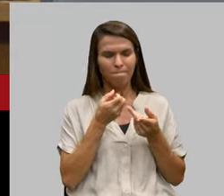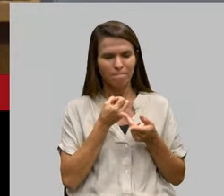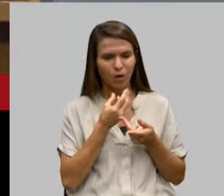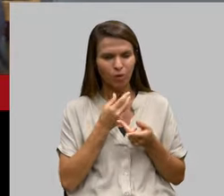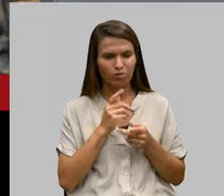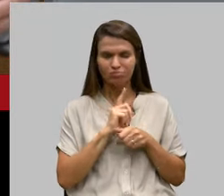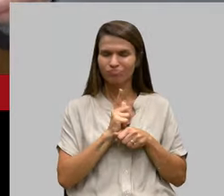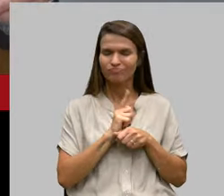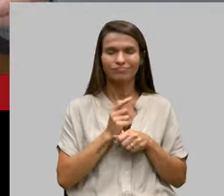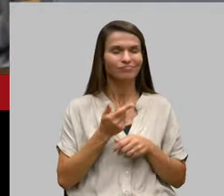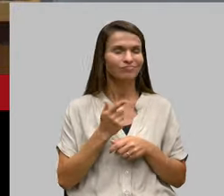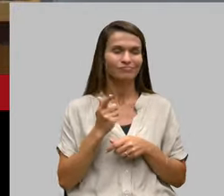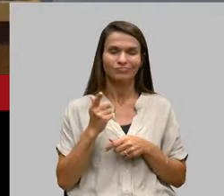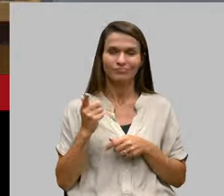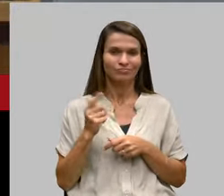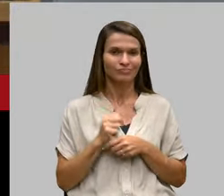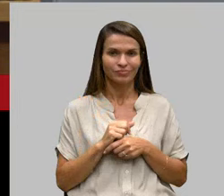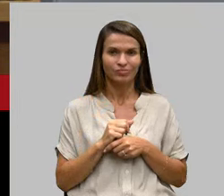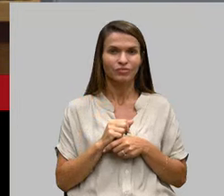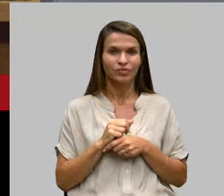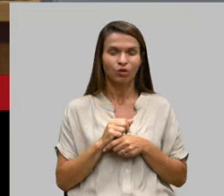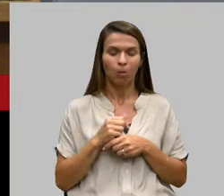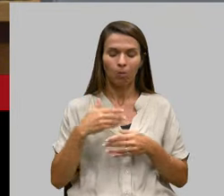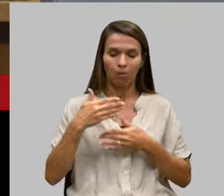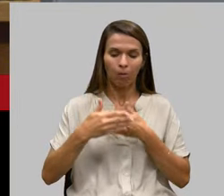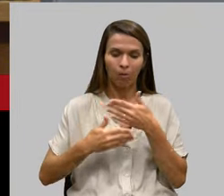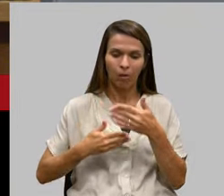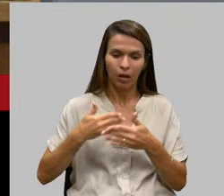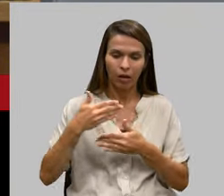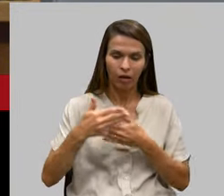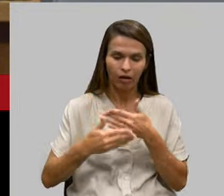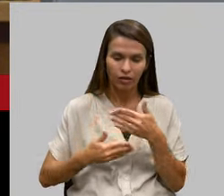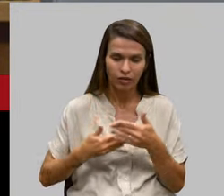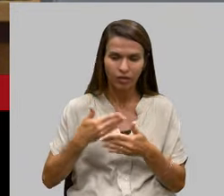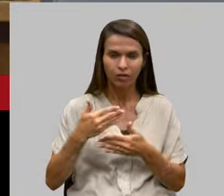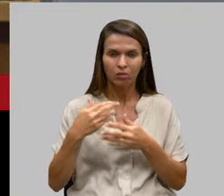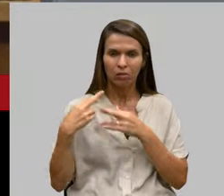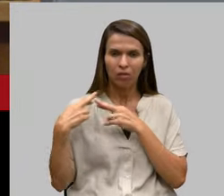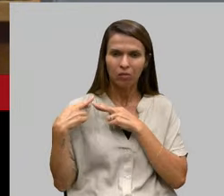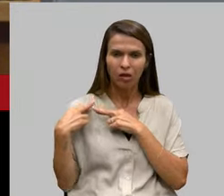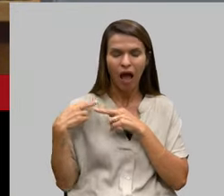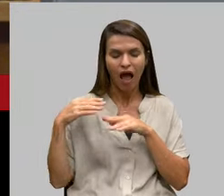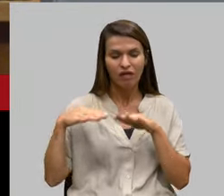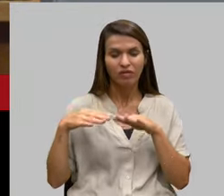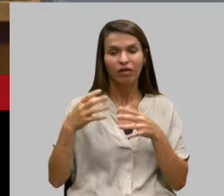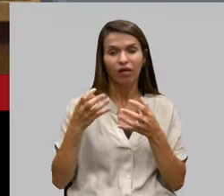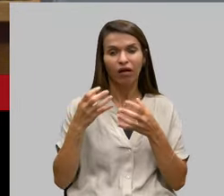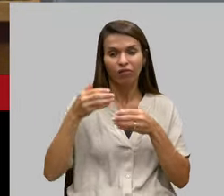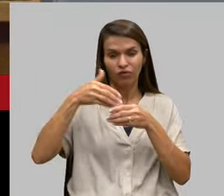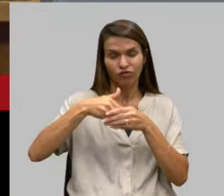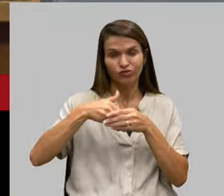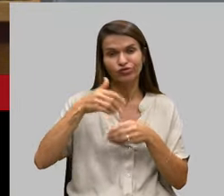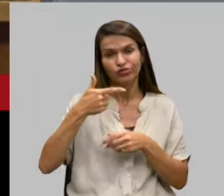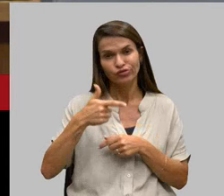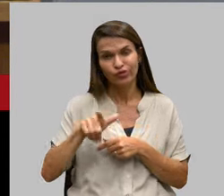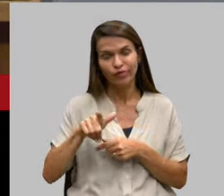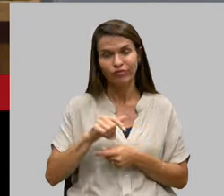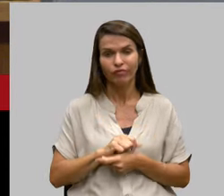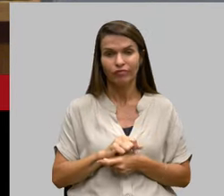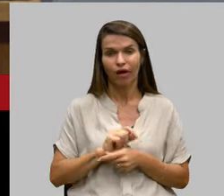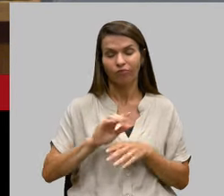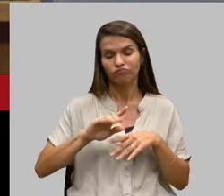carregam o mandato às vezes carregam para se reeleger certo e depois